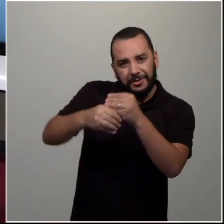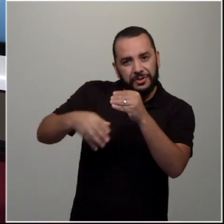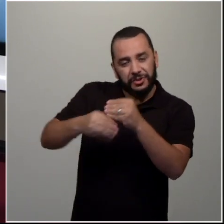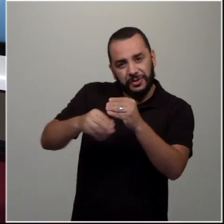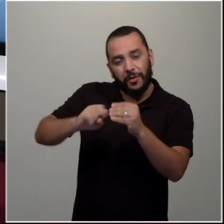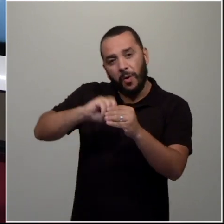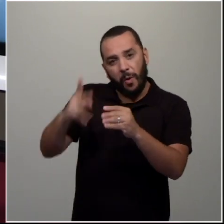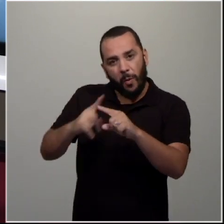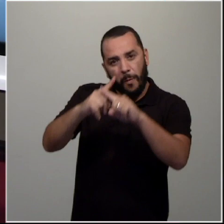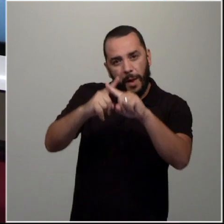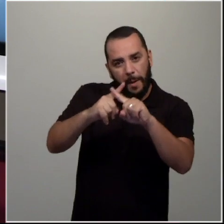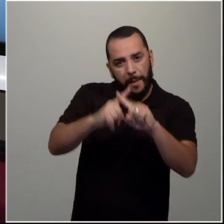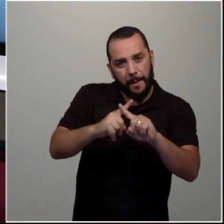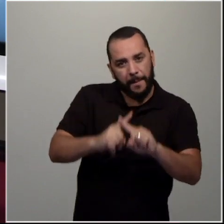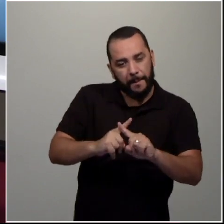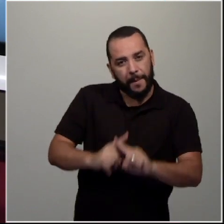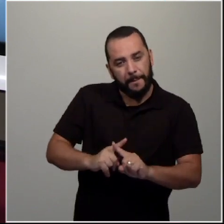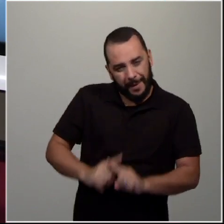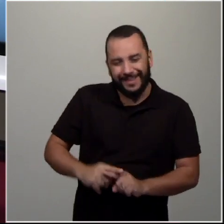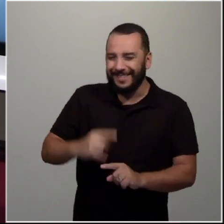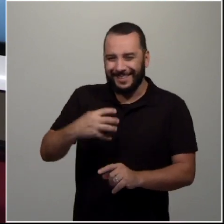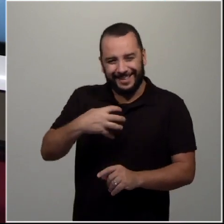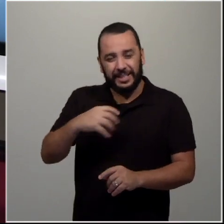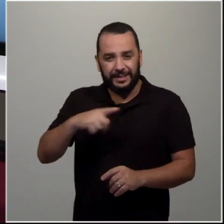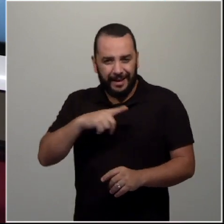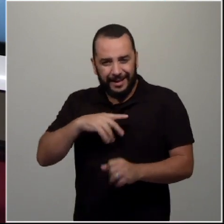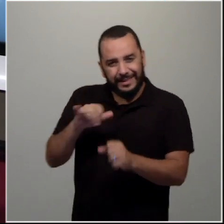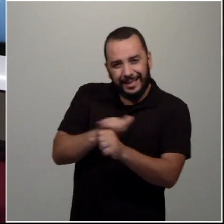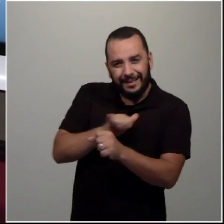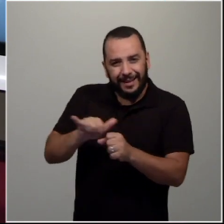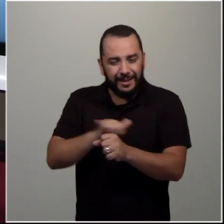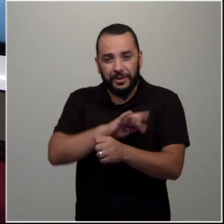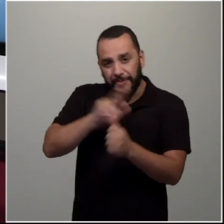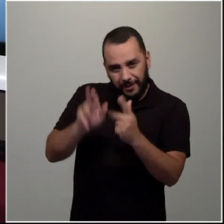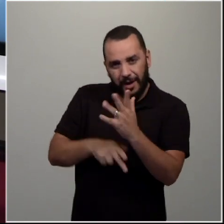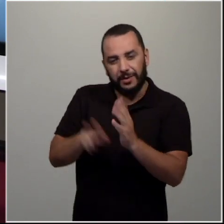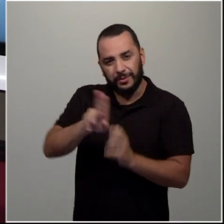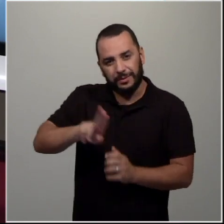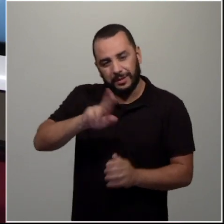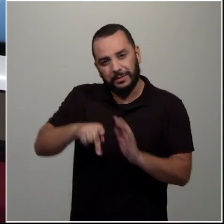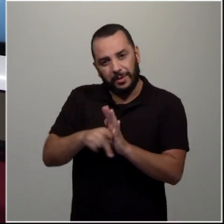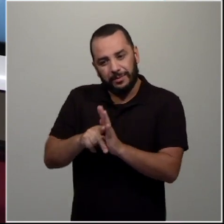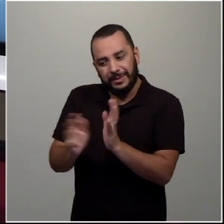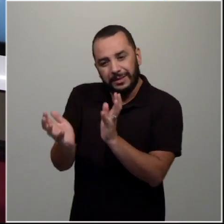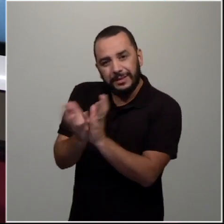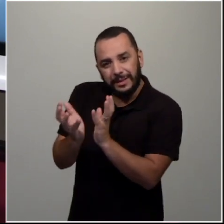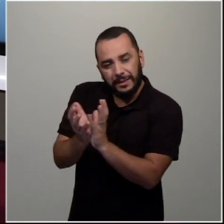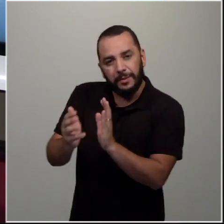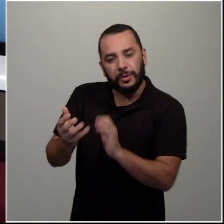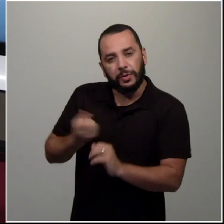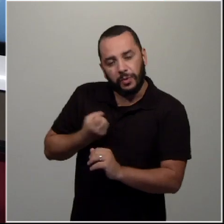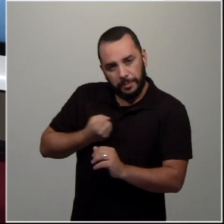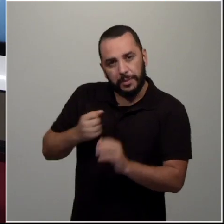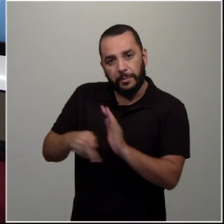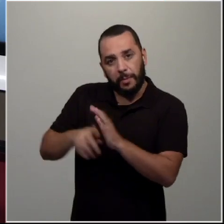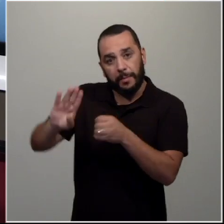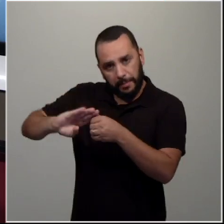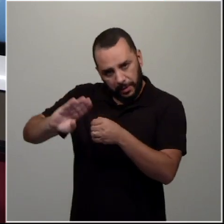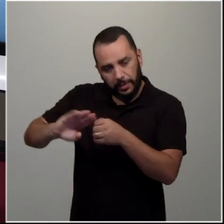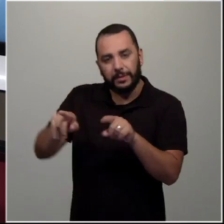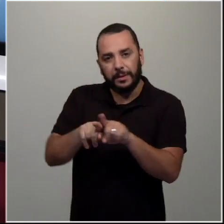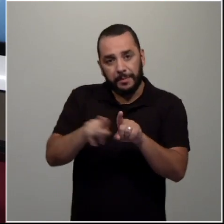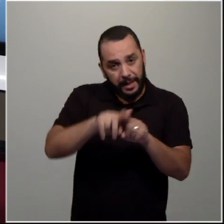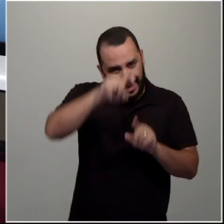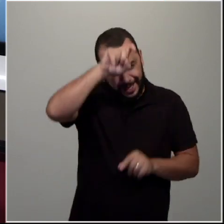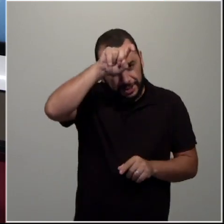multiplicada ativo eles e posicional então várias dessas questões dá pra gente trabalhar através do sistema de numeração babilônico e de outros sistemas também como o sistema